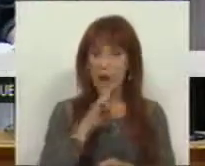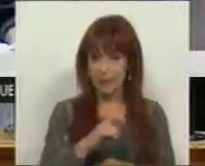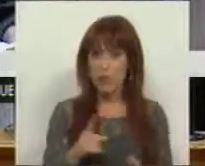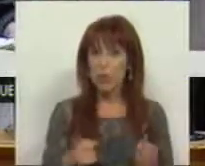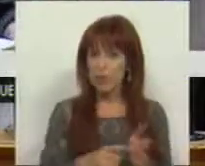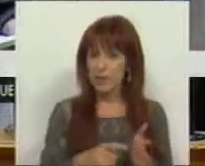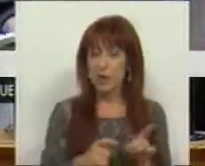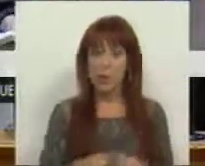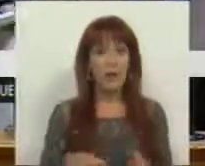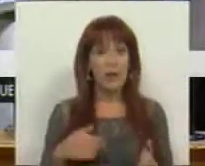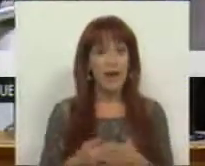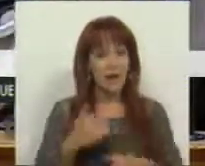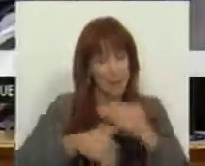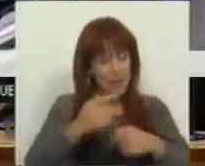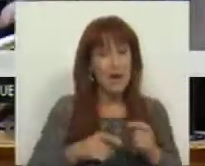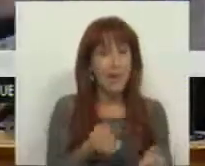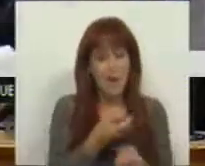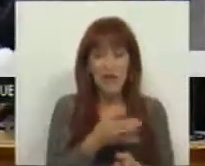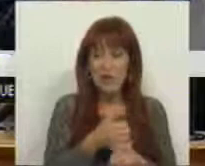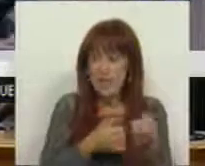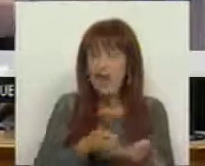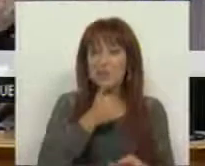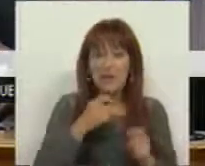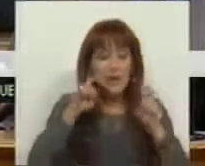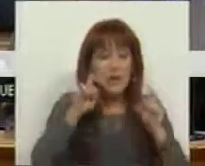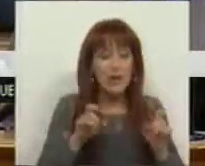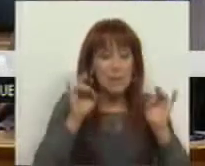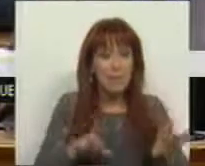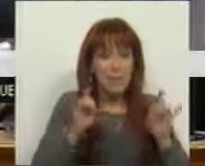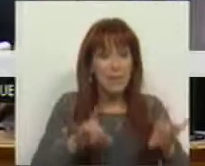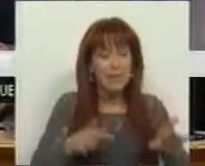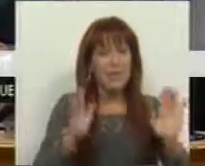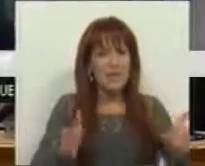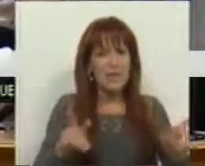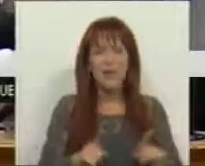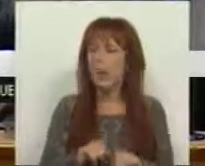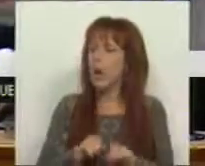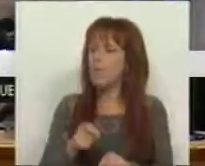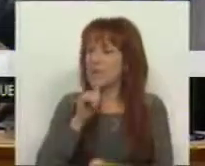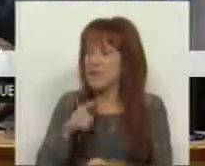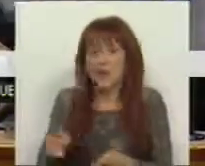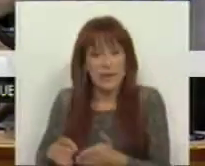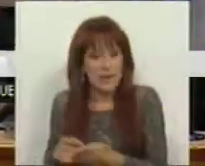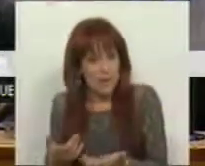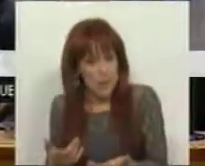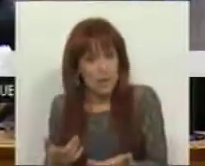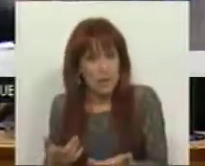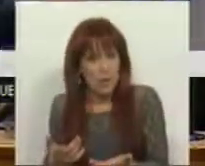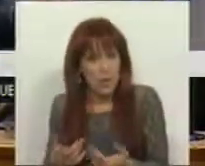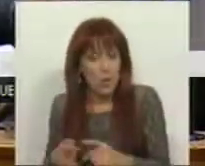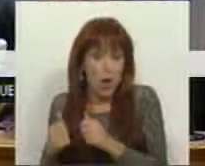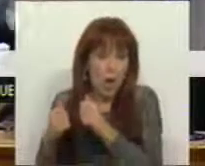a necessidade de se colocarem em marcha um conjunto de medidas preventivas, que para além das medidas necessárias